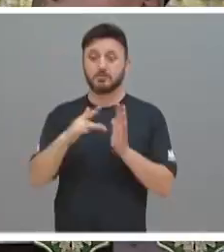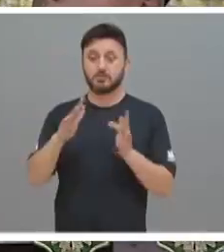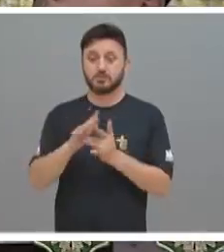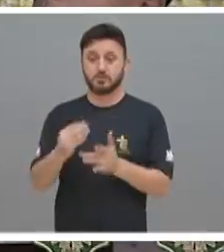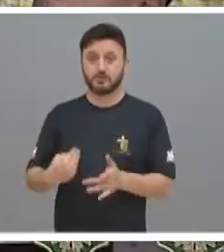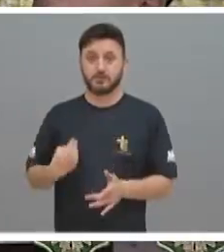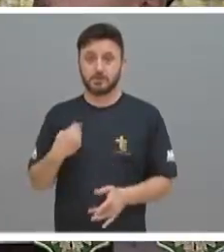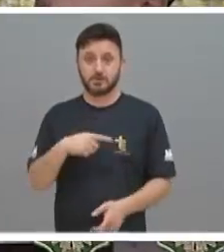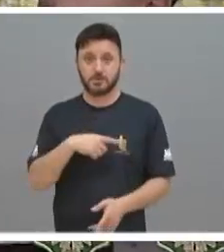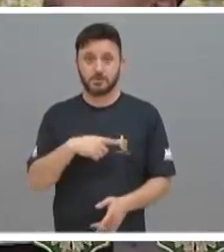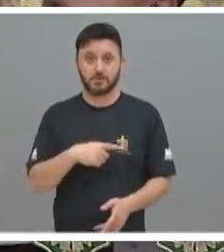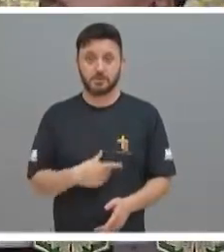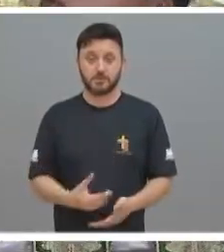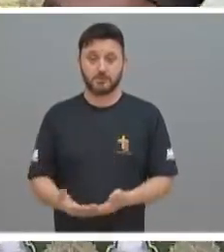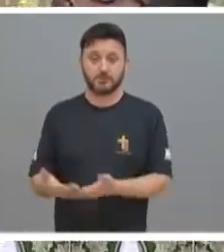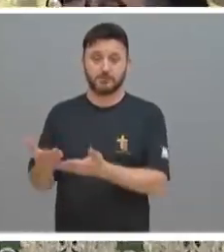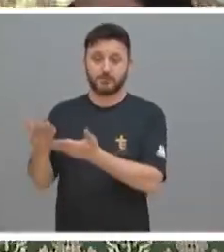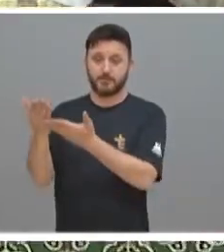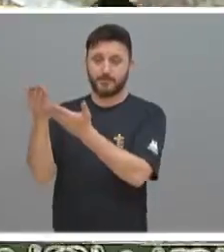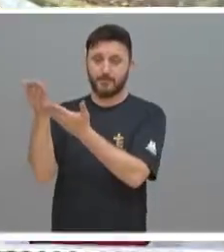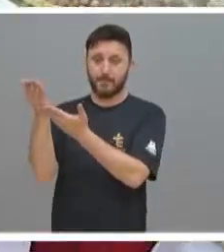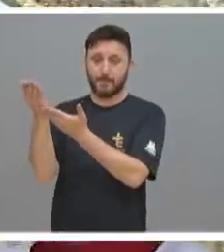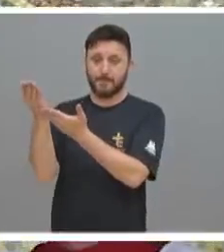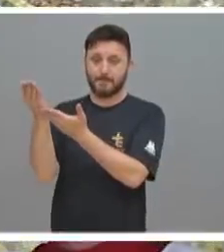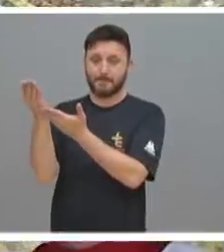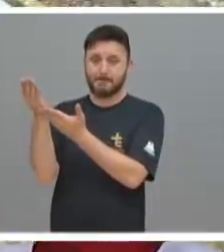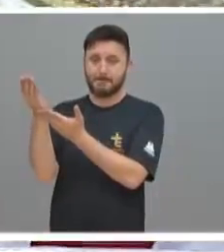em memória de mim.